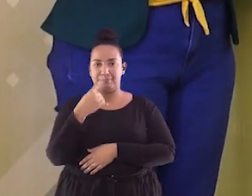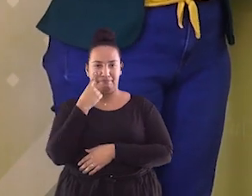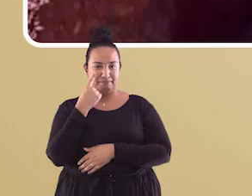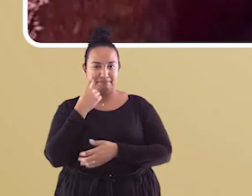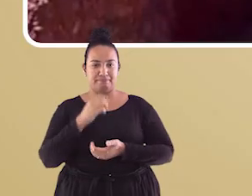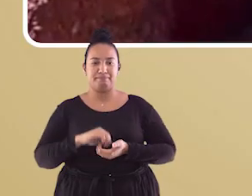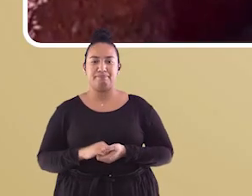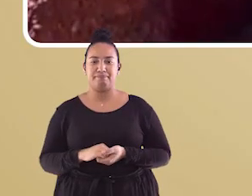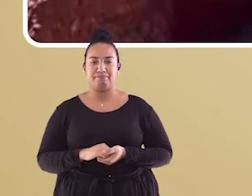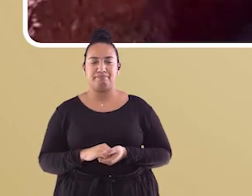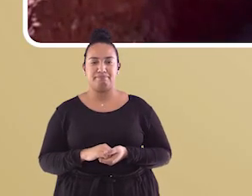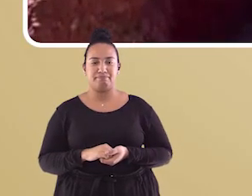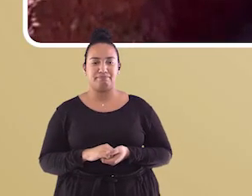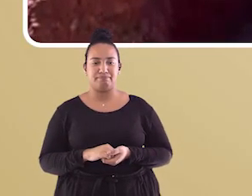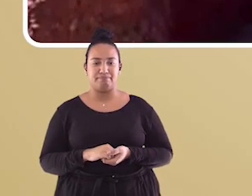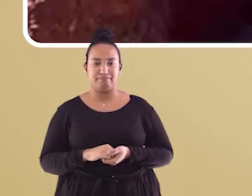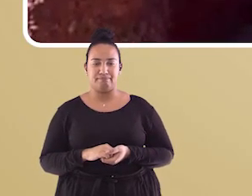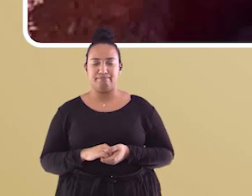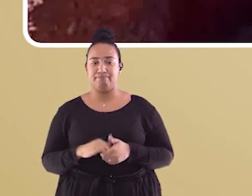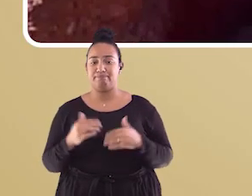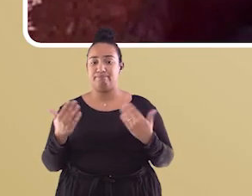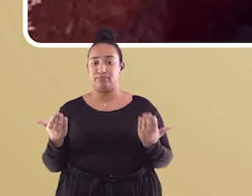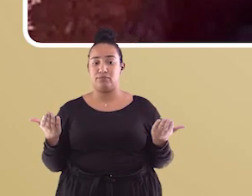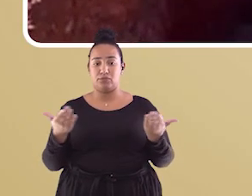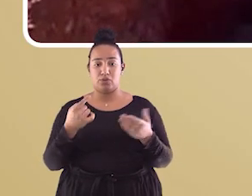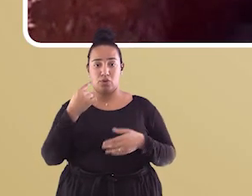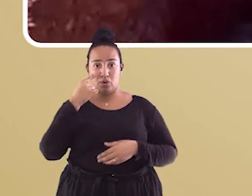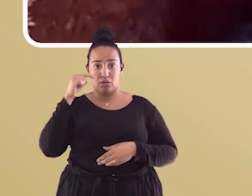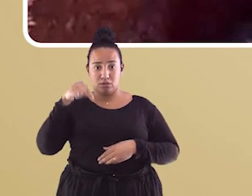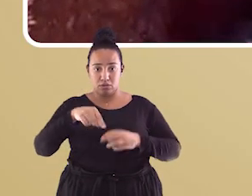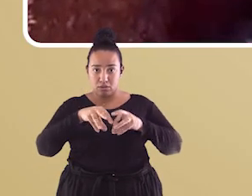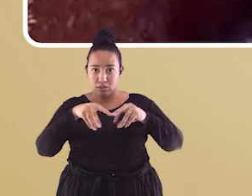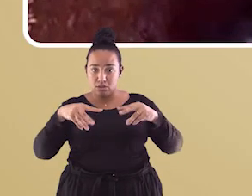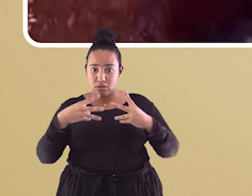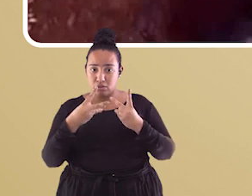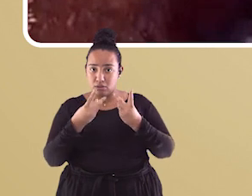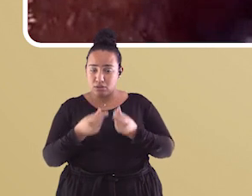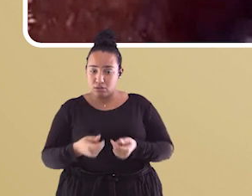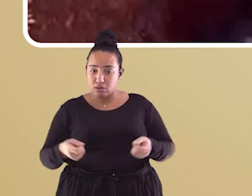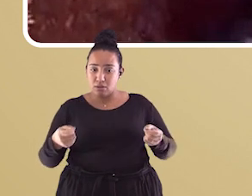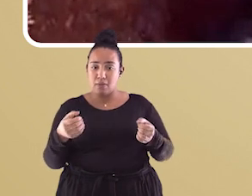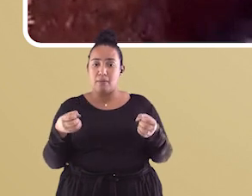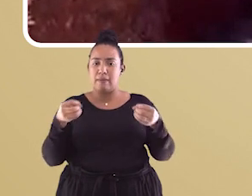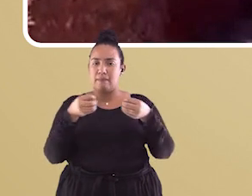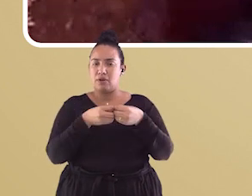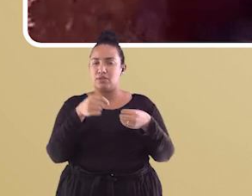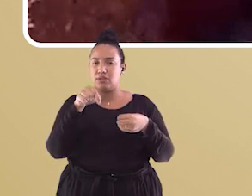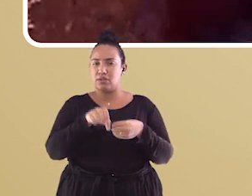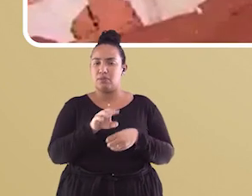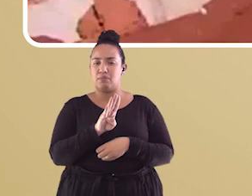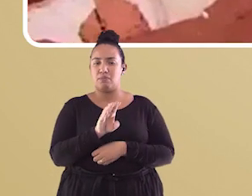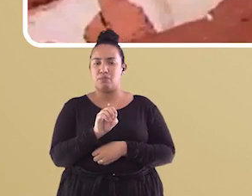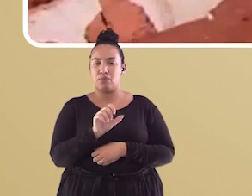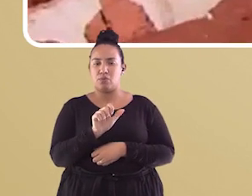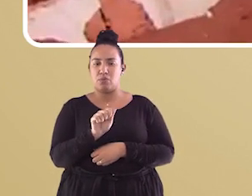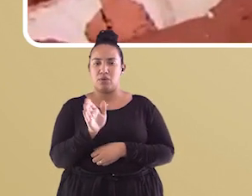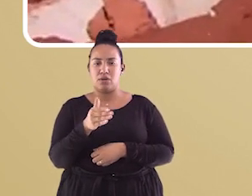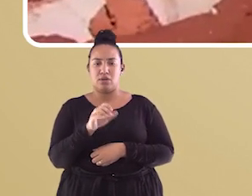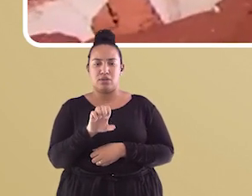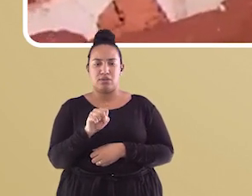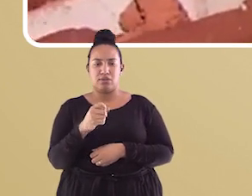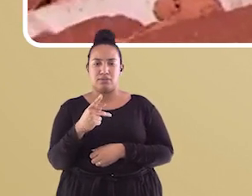assistir? Estamos aqui bem no meio dessa erosão, aqui próximo ao residencial Boa Esperança, em Anápolis. E olha